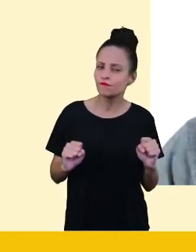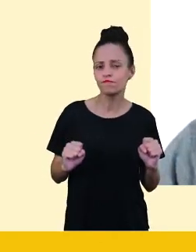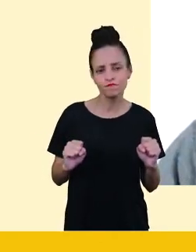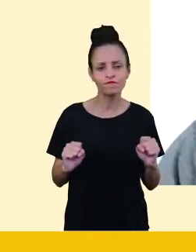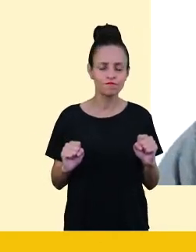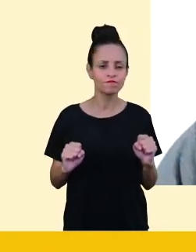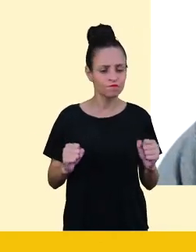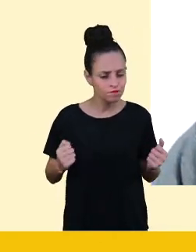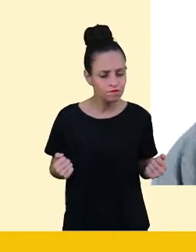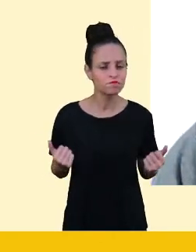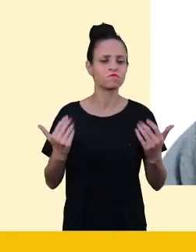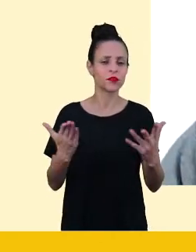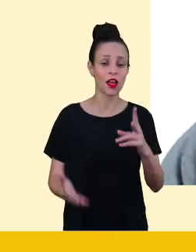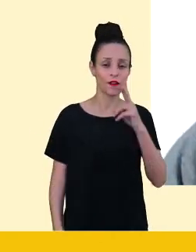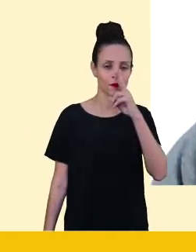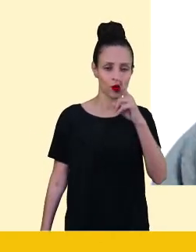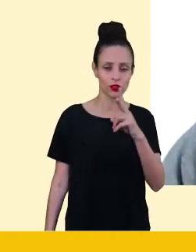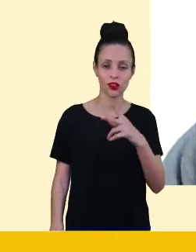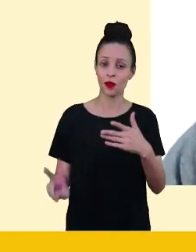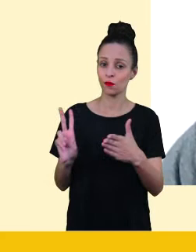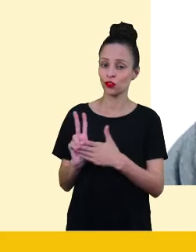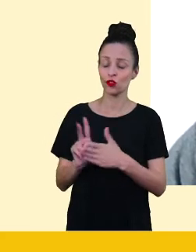dar força para os índios, mas não